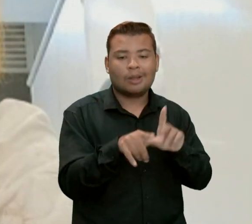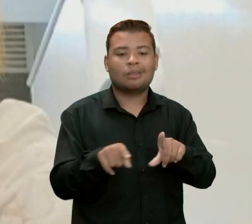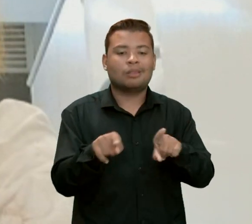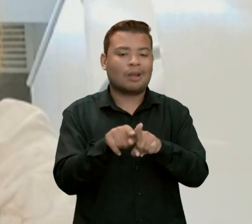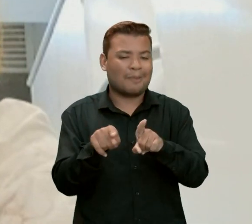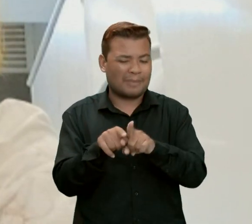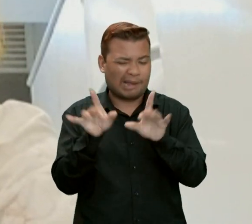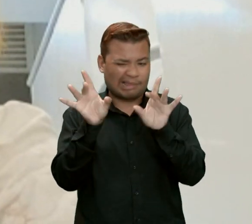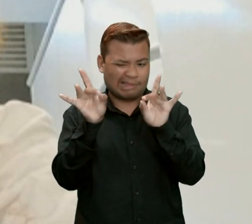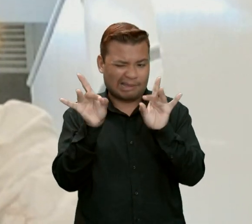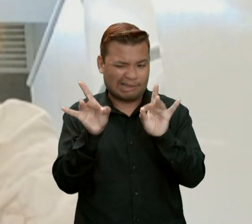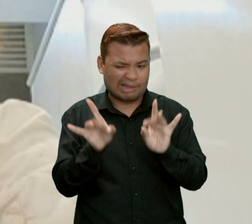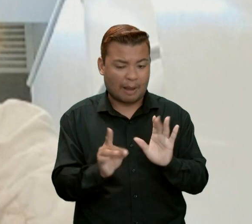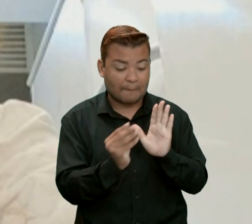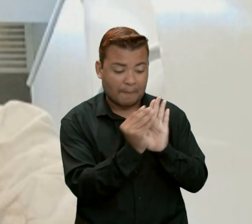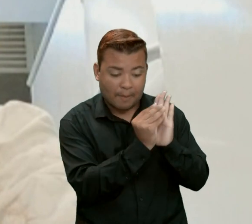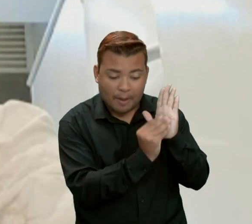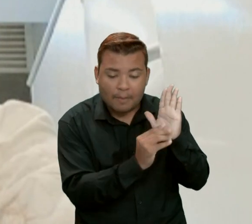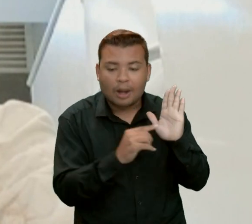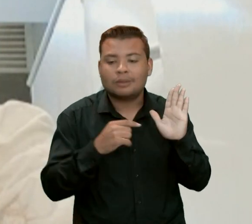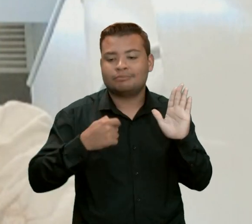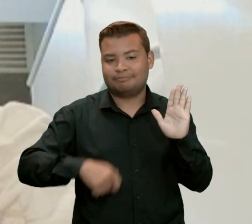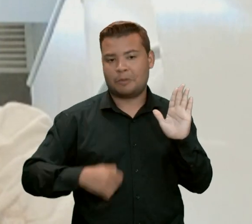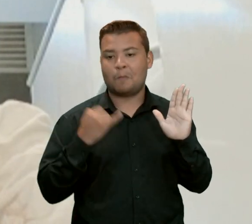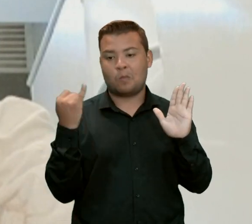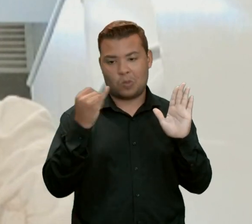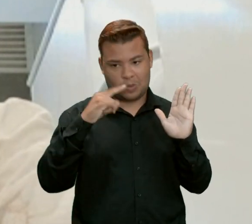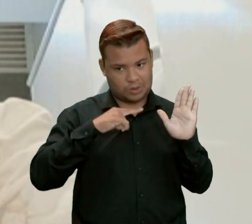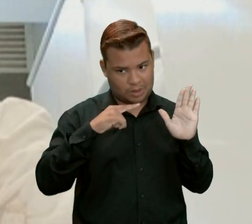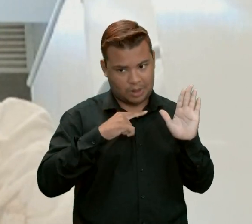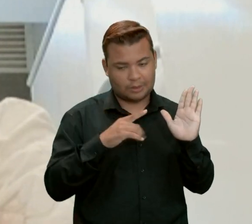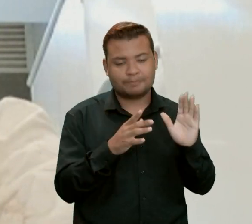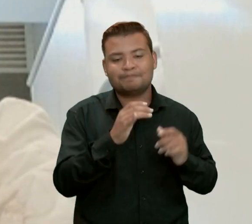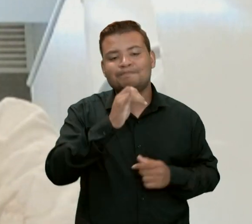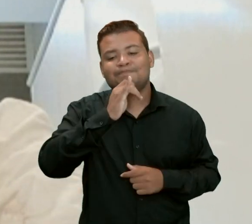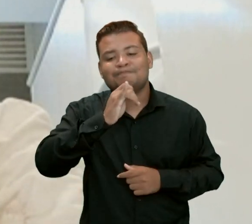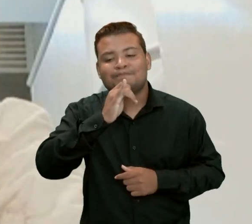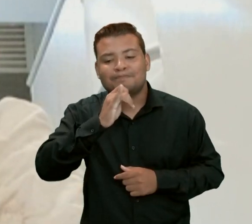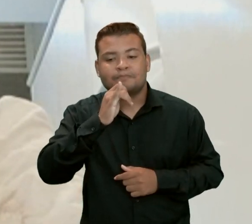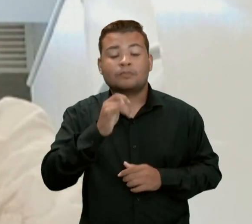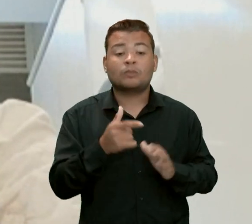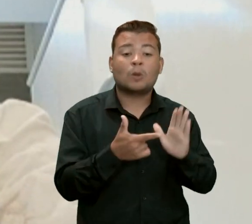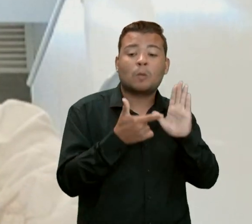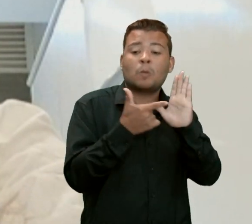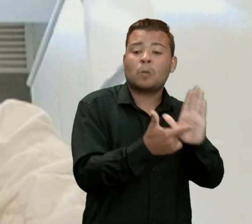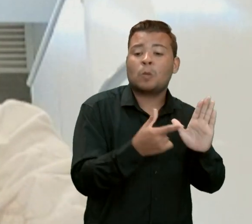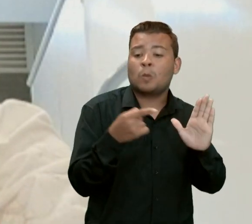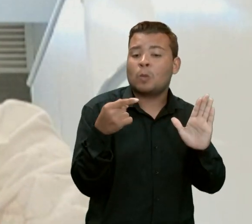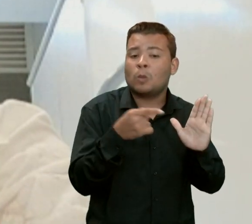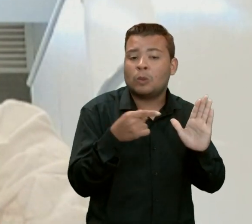nessa rotulagem que é muito importante, como, por exemplo, a gente tem a questão